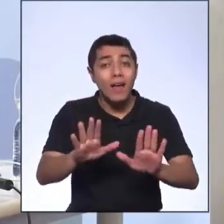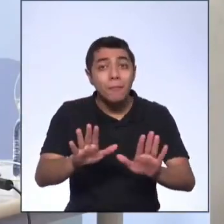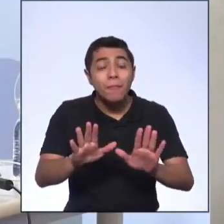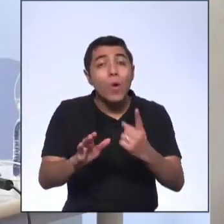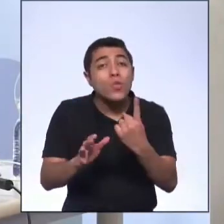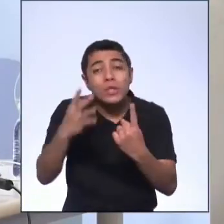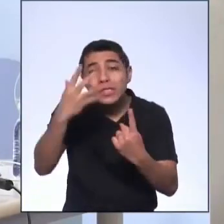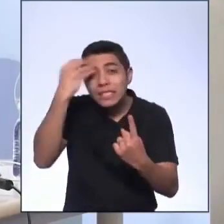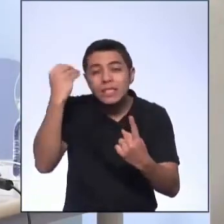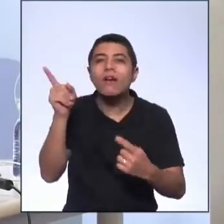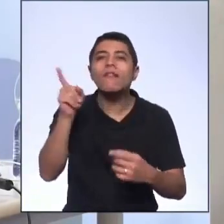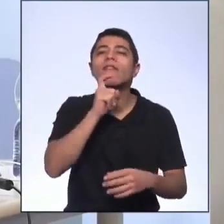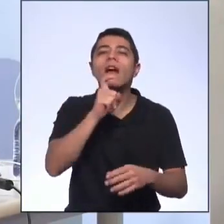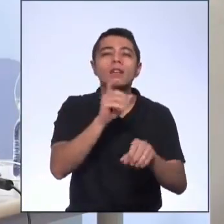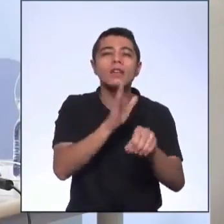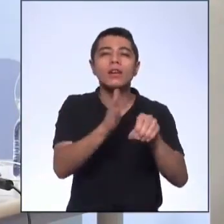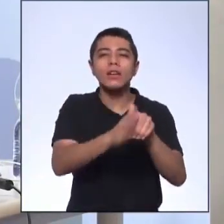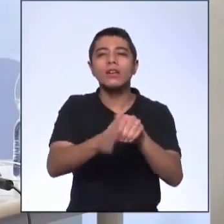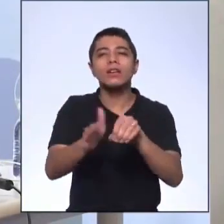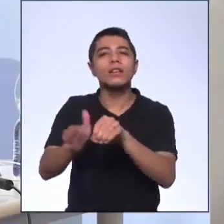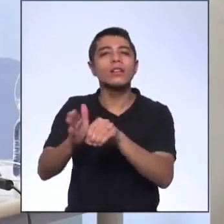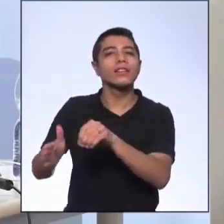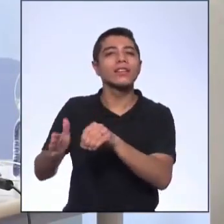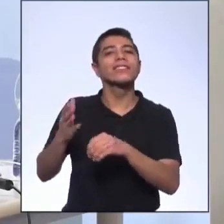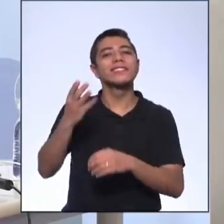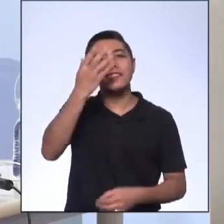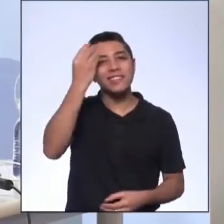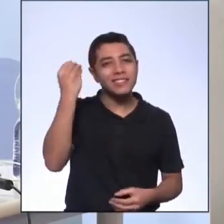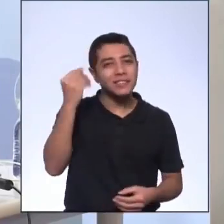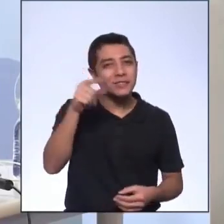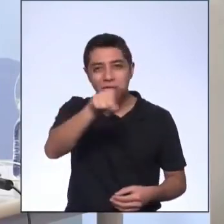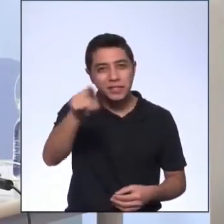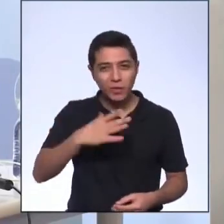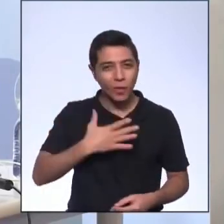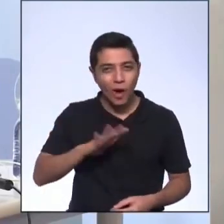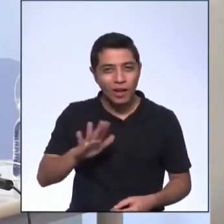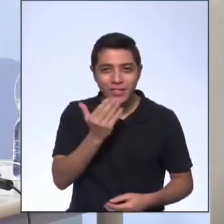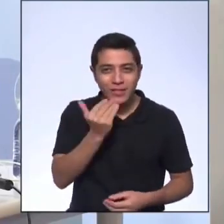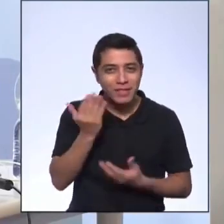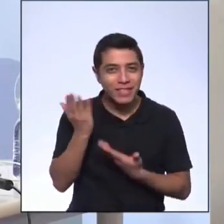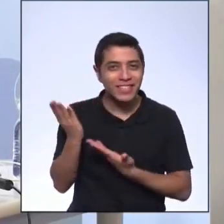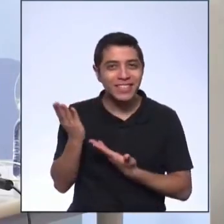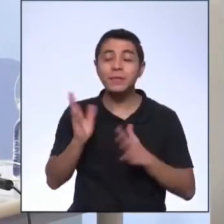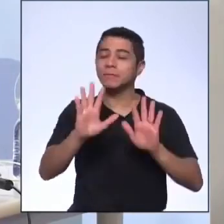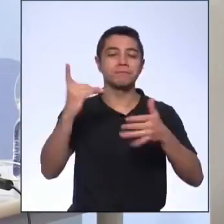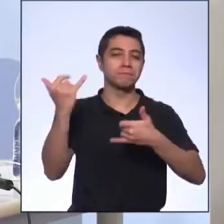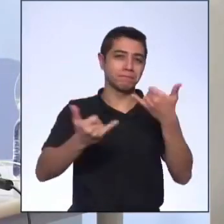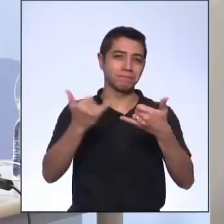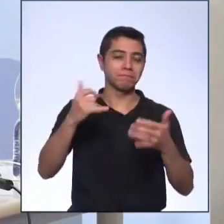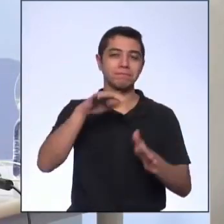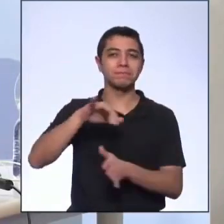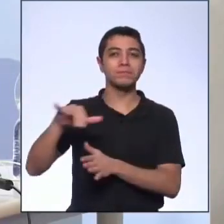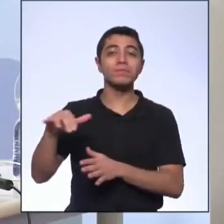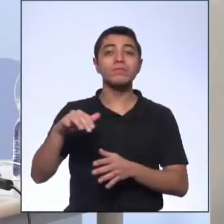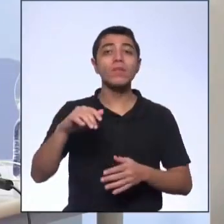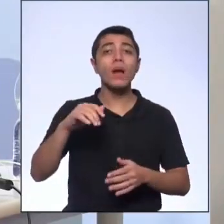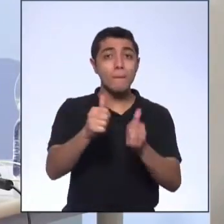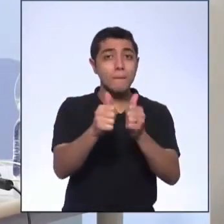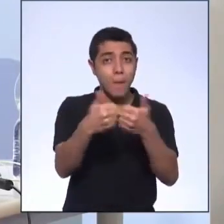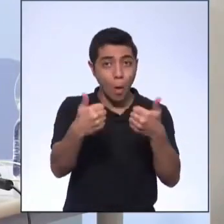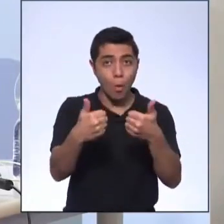super bom. Só não pode ver um vegetalzinho que não gosta, né? Gente, então, brincadeiras à parte, eu coloquei o pão de propósito